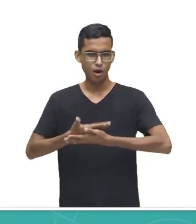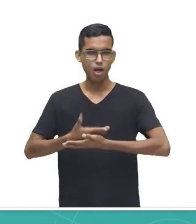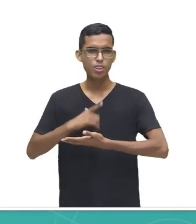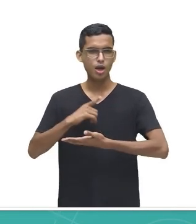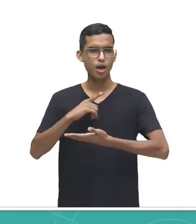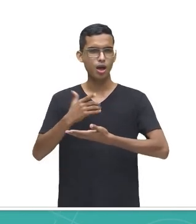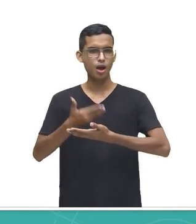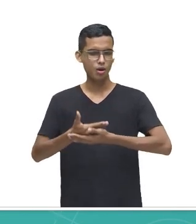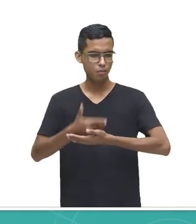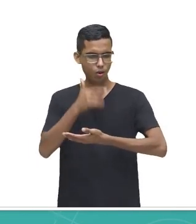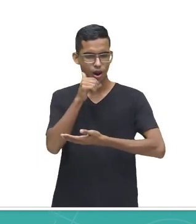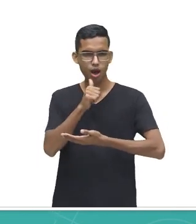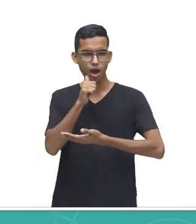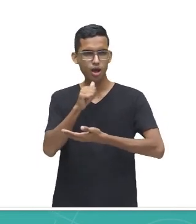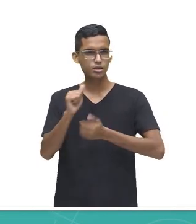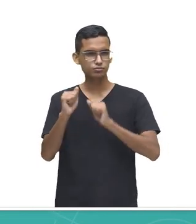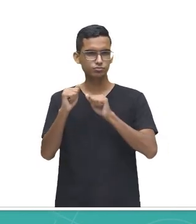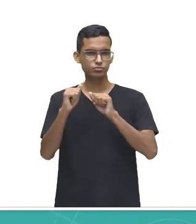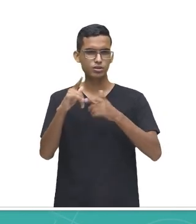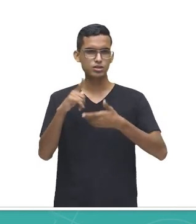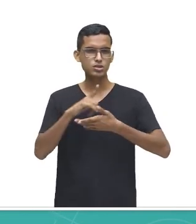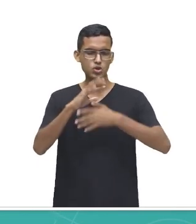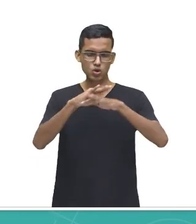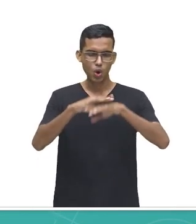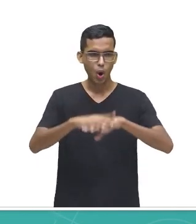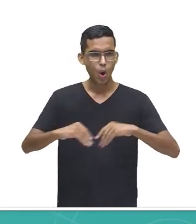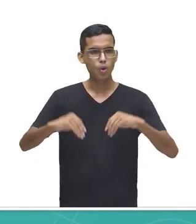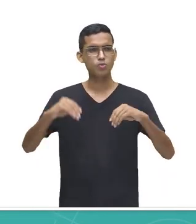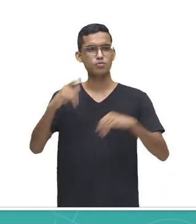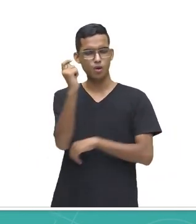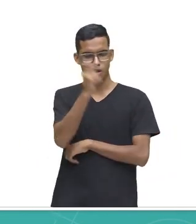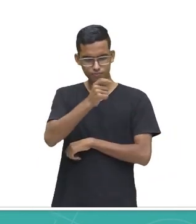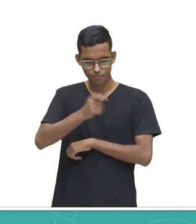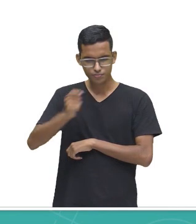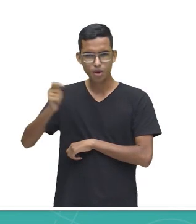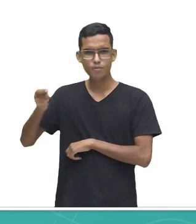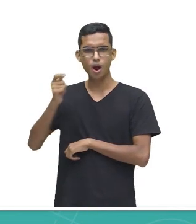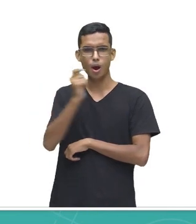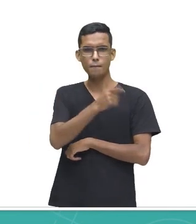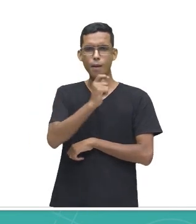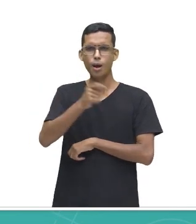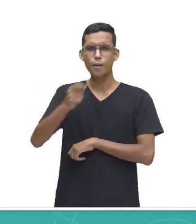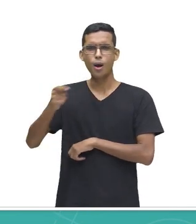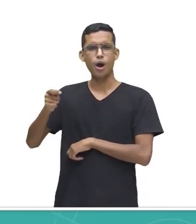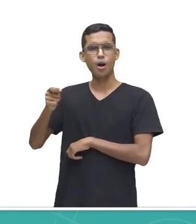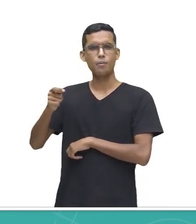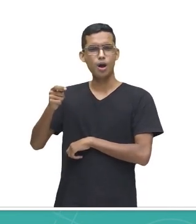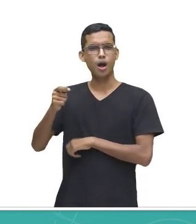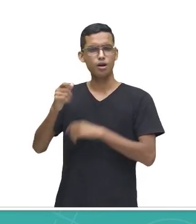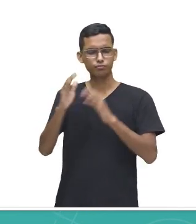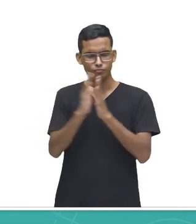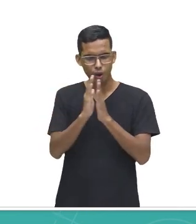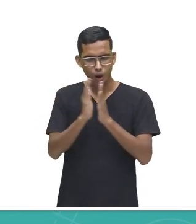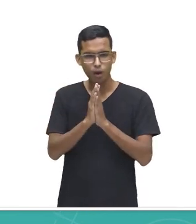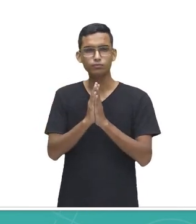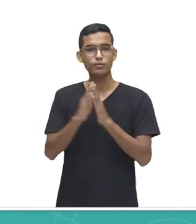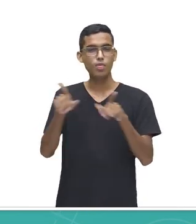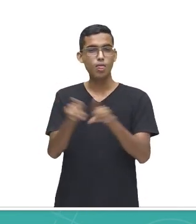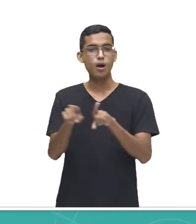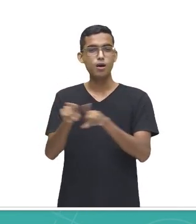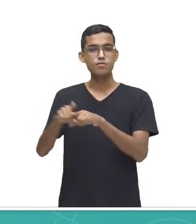benzedeira, aquela que cura através de rezas sobre uma pessoa. As danças, nós vemos